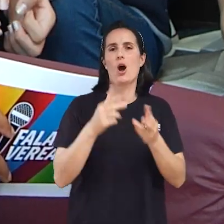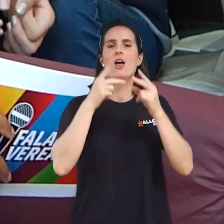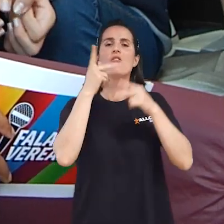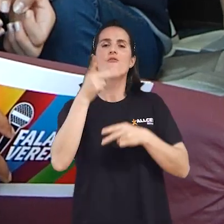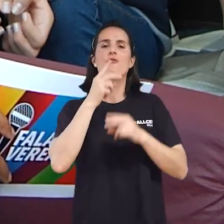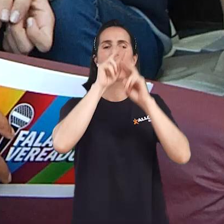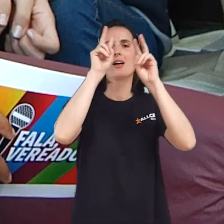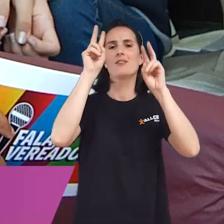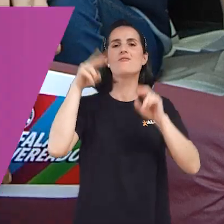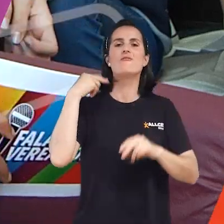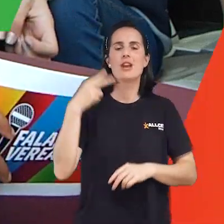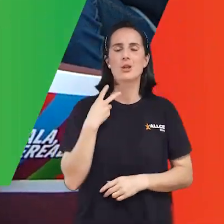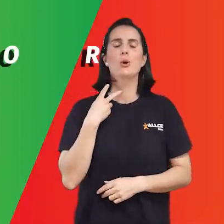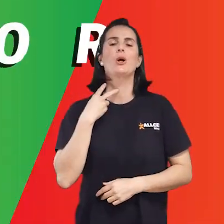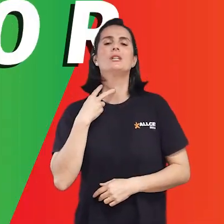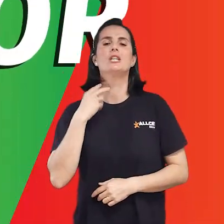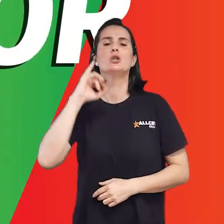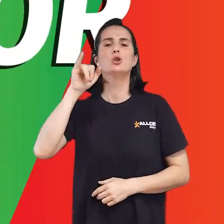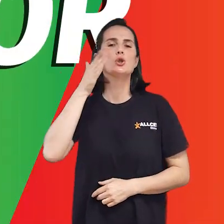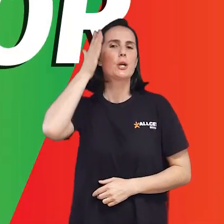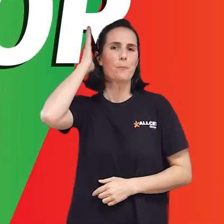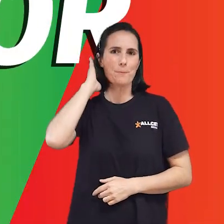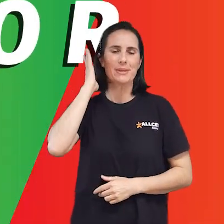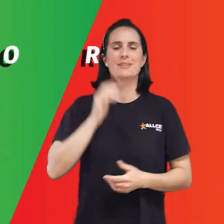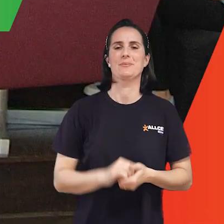o vereador Jair Pedro.